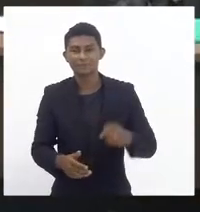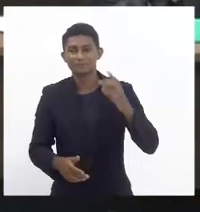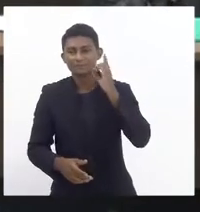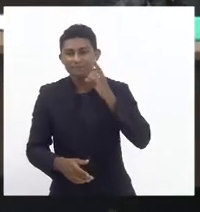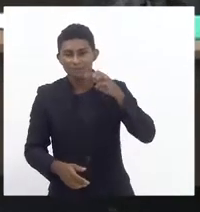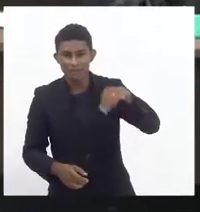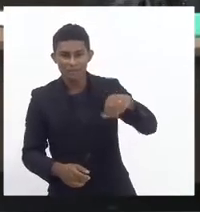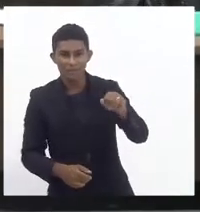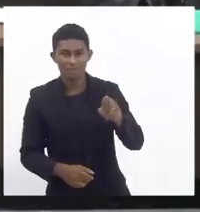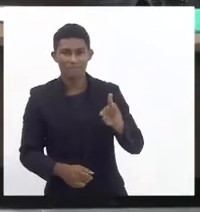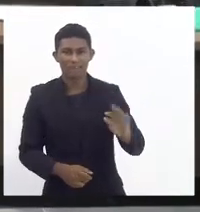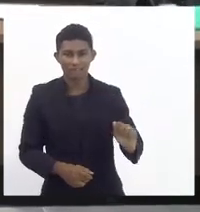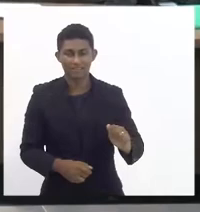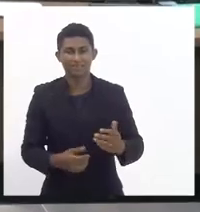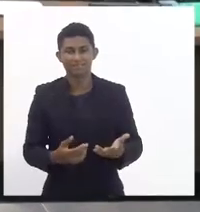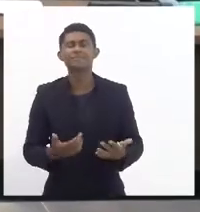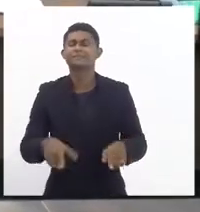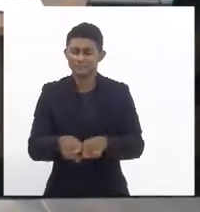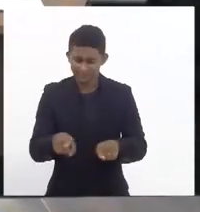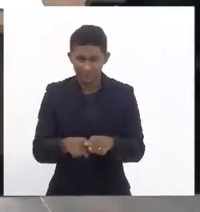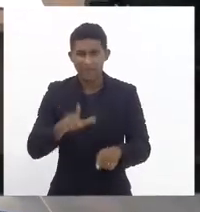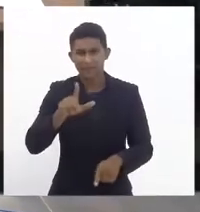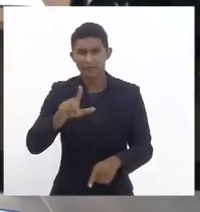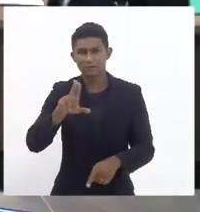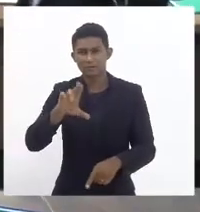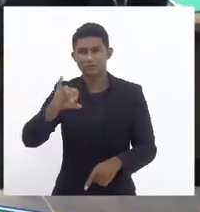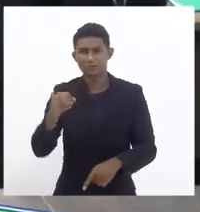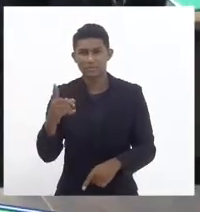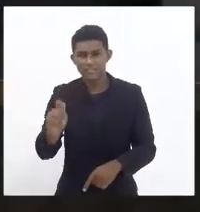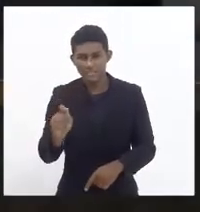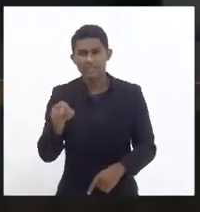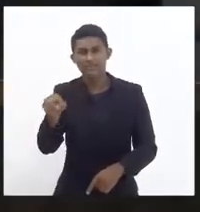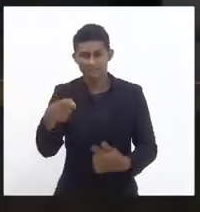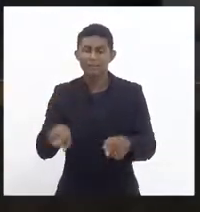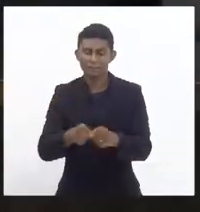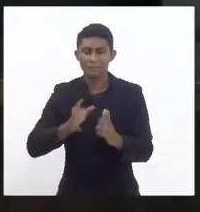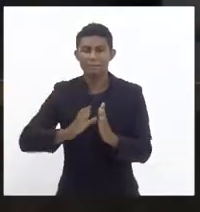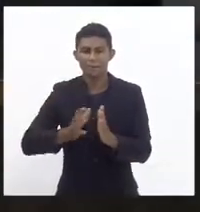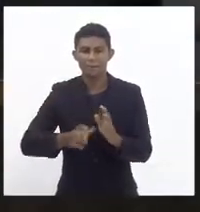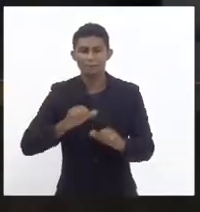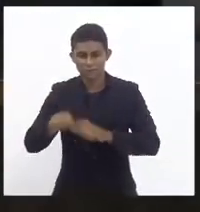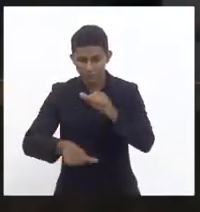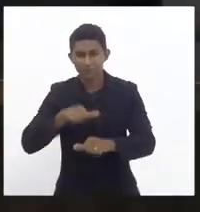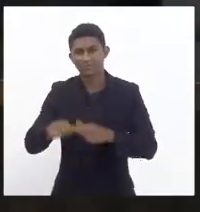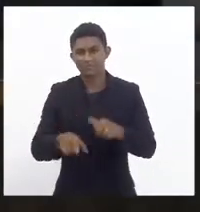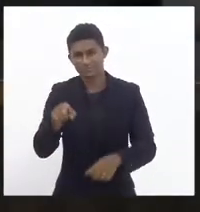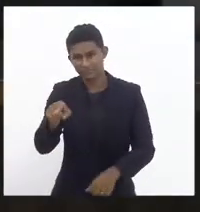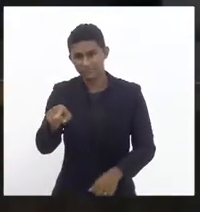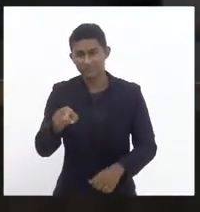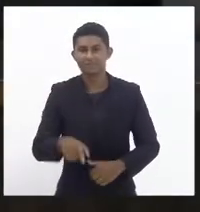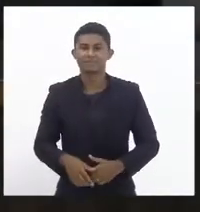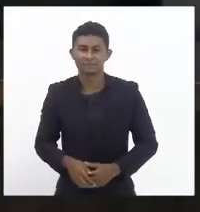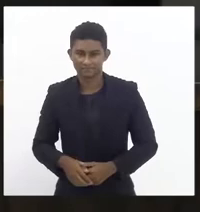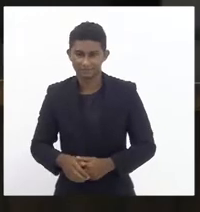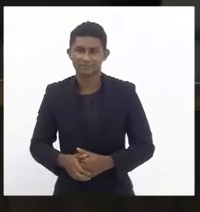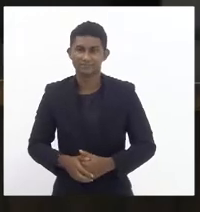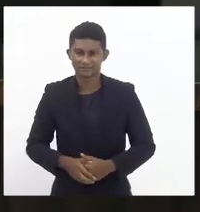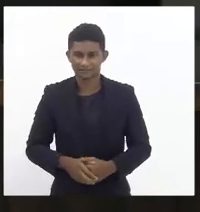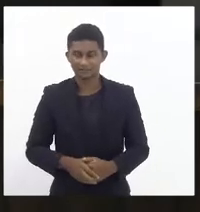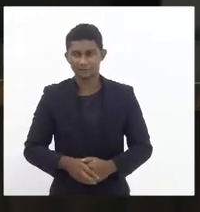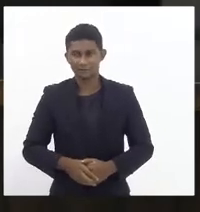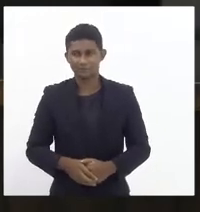Marta e a Lucinha também se eu também mudou de partido tá doendo e já colei